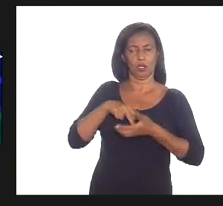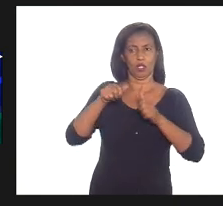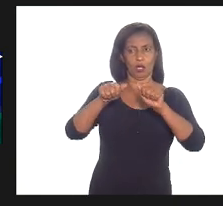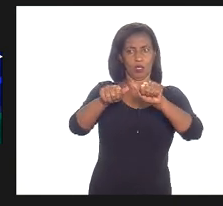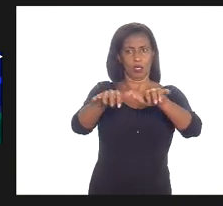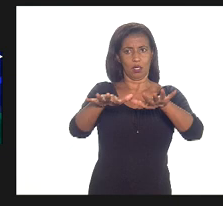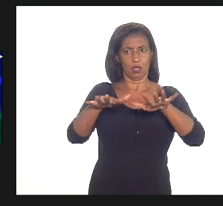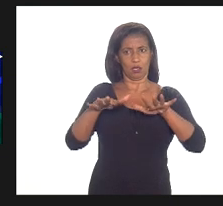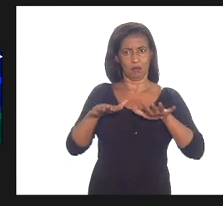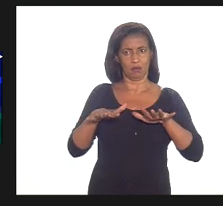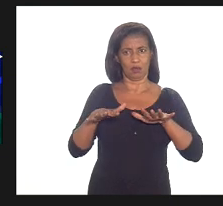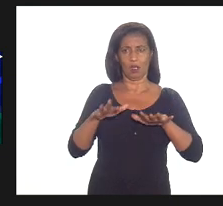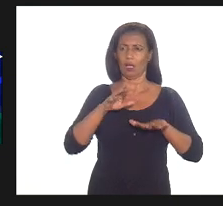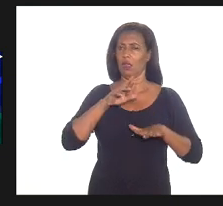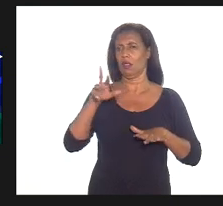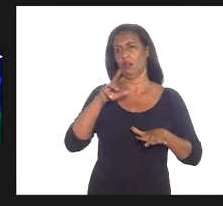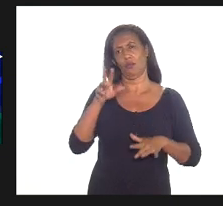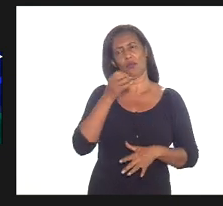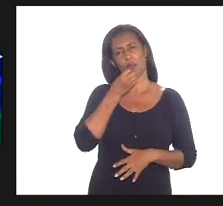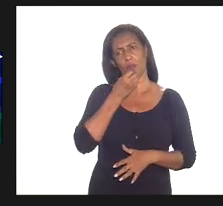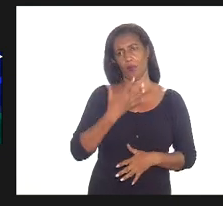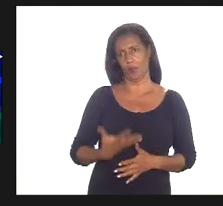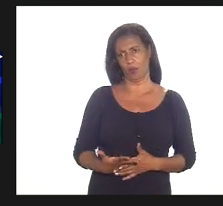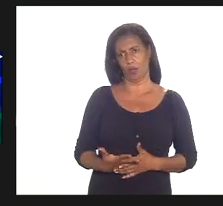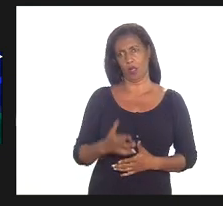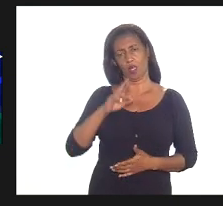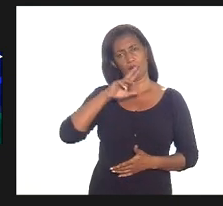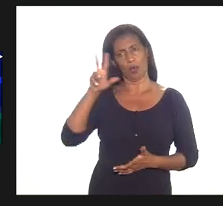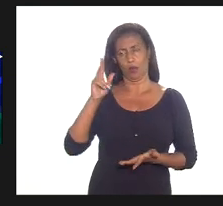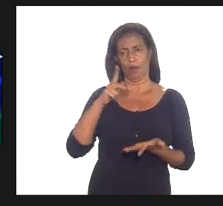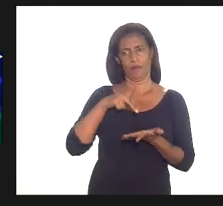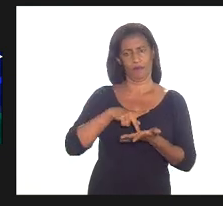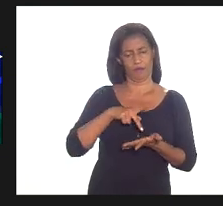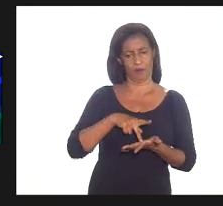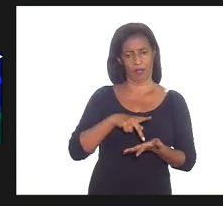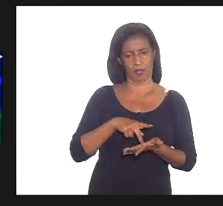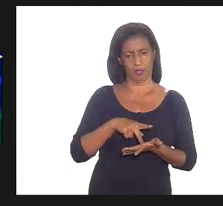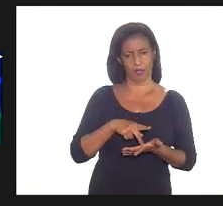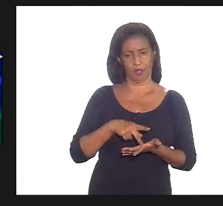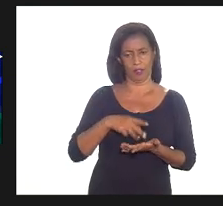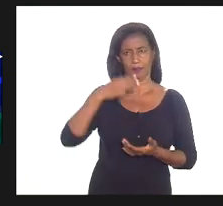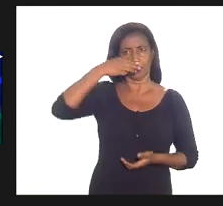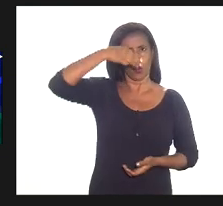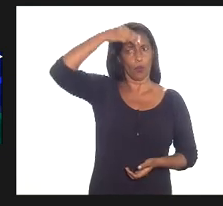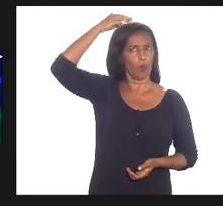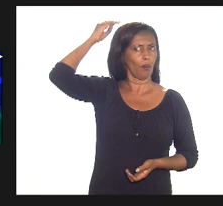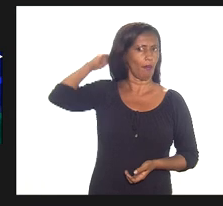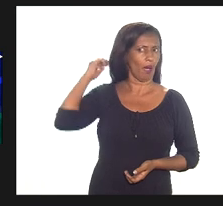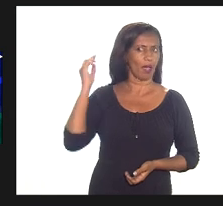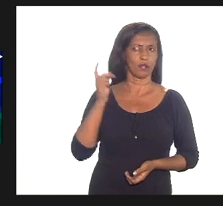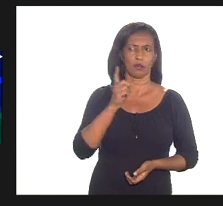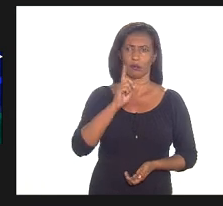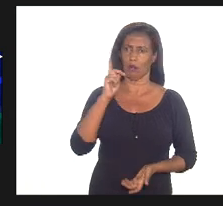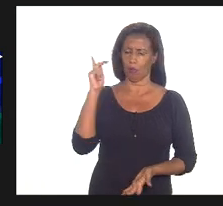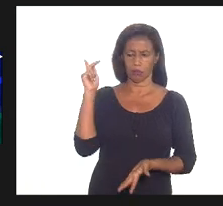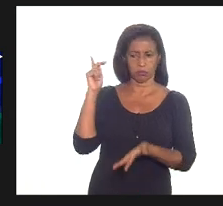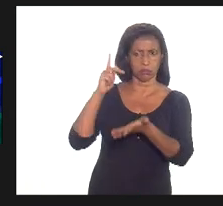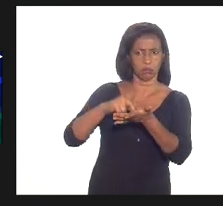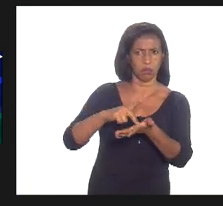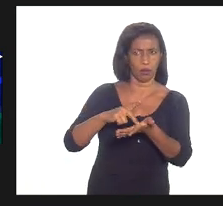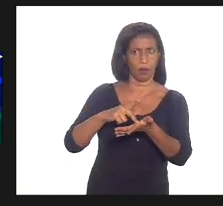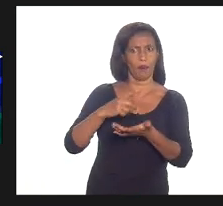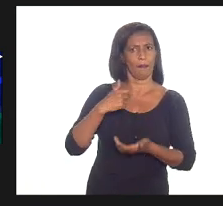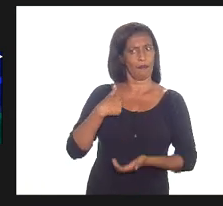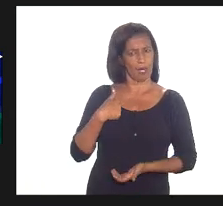Assembleia relativa não foi legal e não é real o Márcio Pacheco não afirmou mas eu afirmo